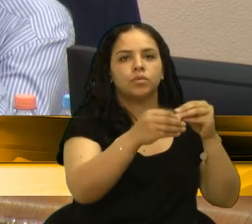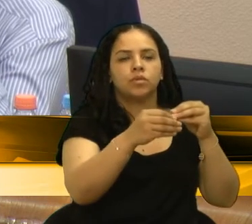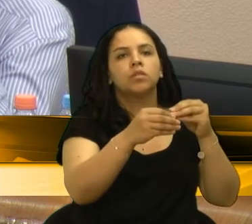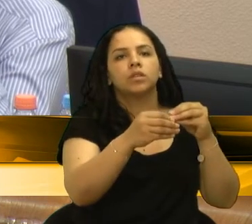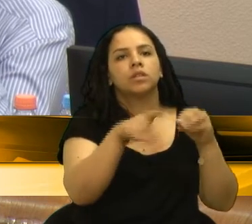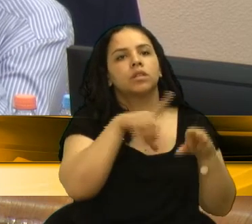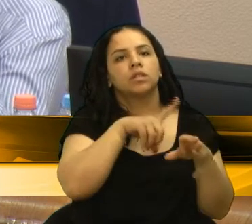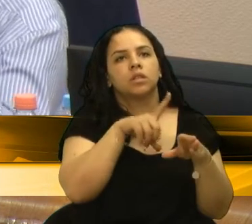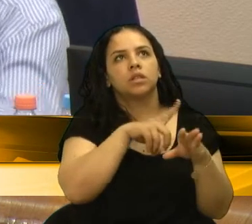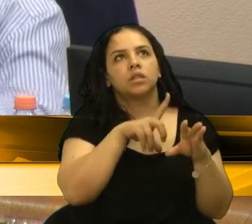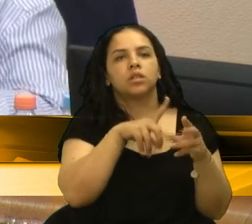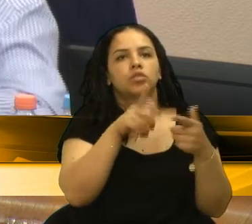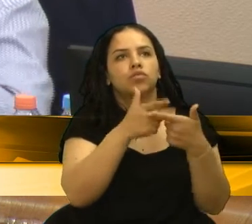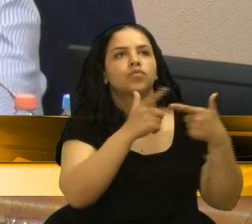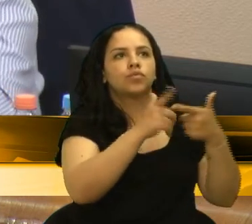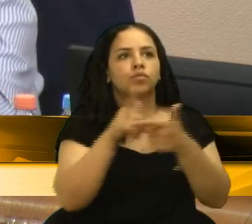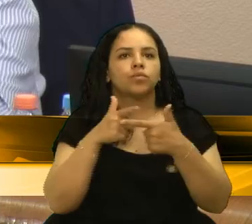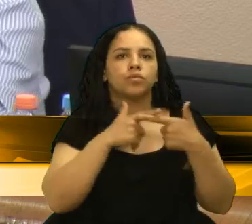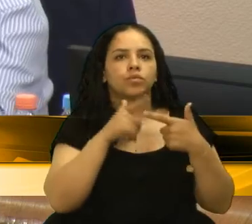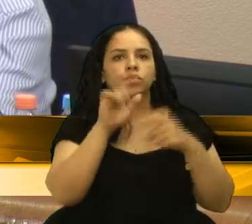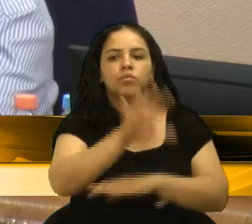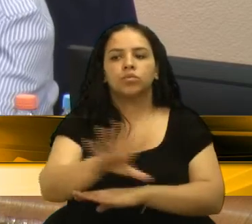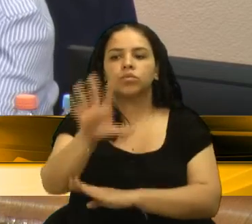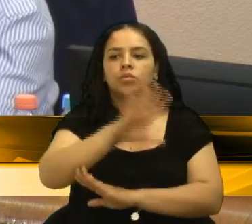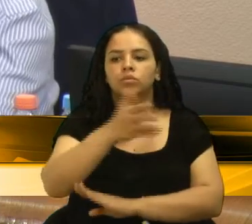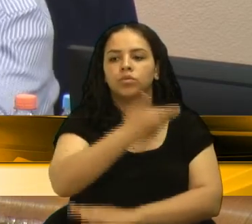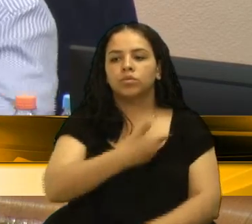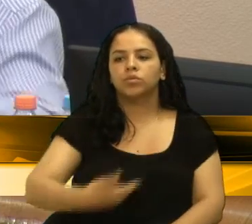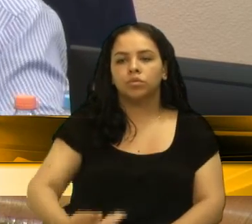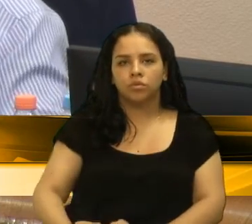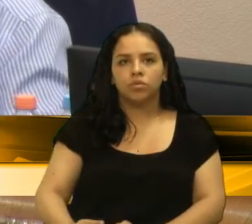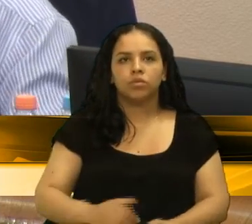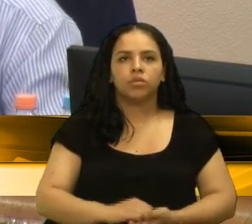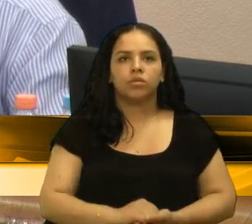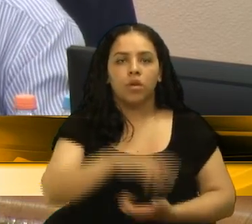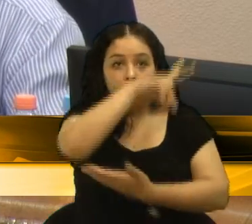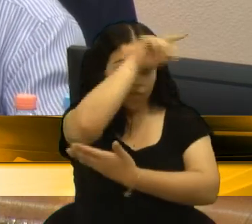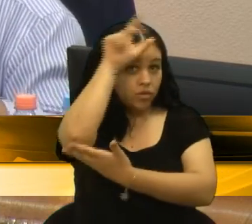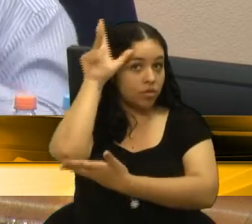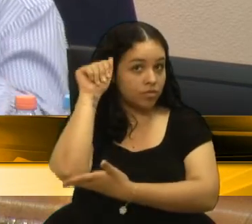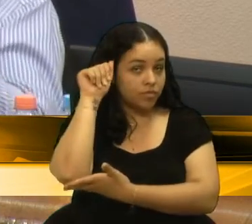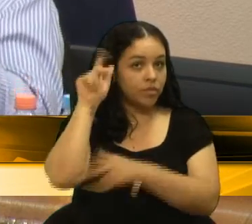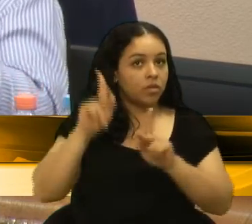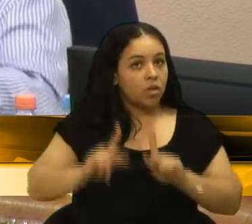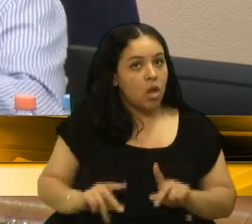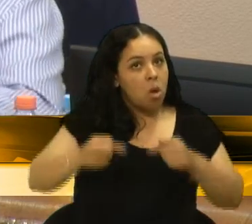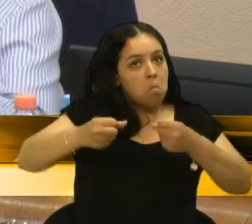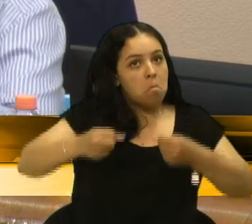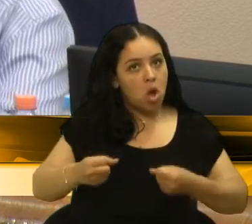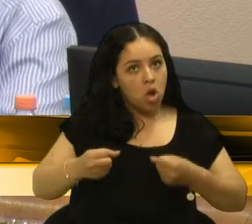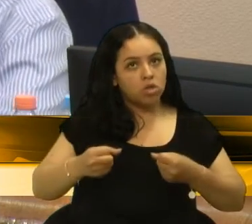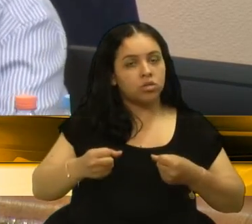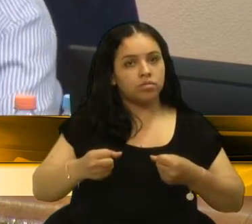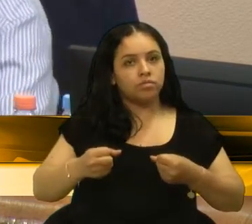disponibilizado no protocolo geral do município da Prefeitura. A partir de então, As pessoas podem se dirigir ao